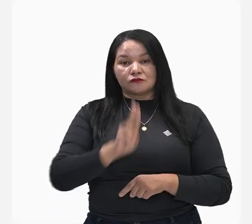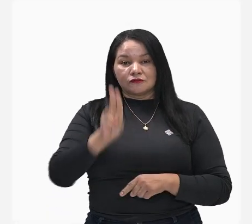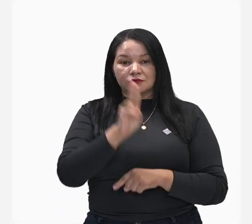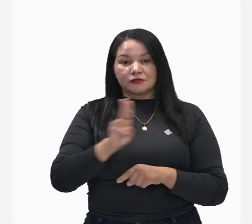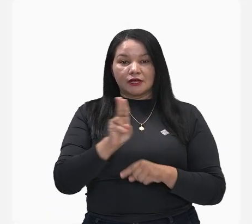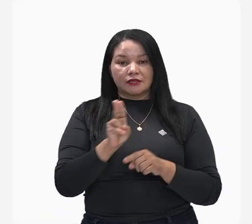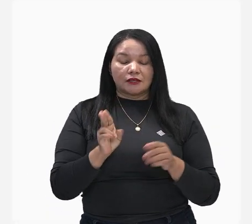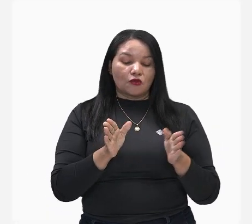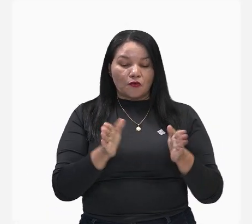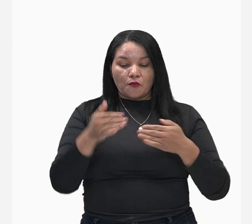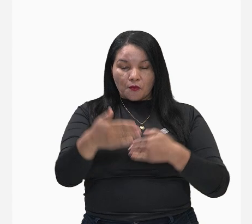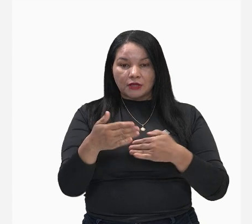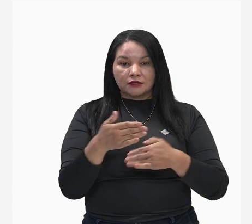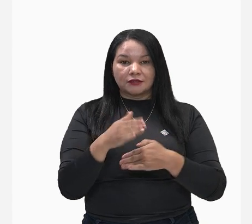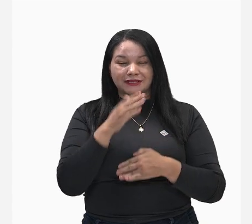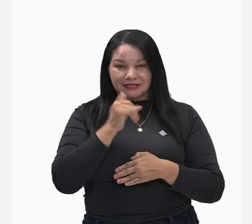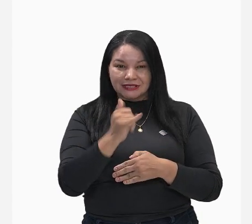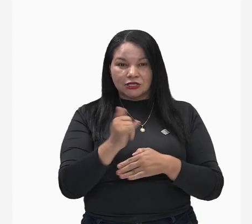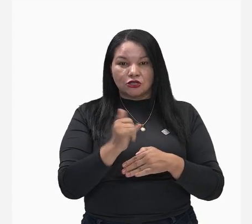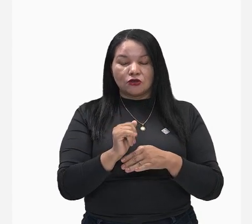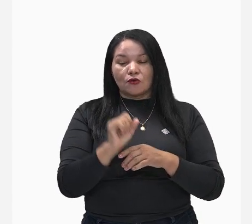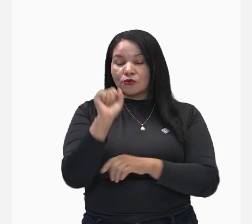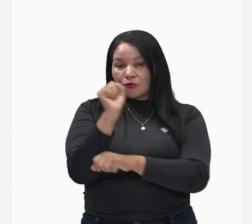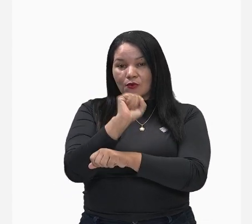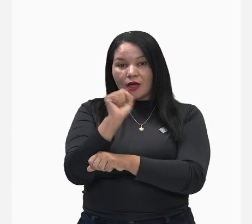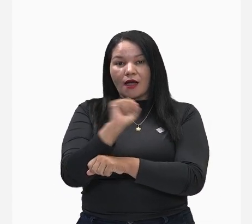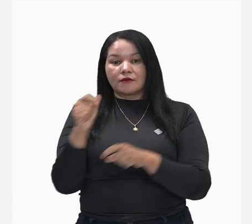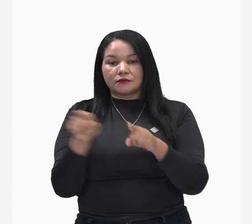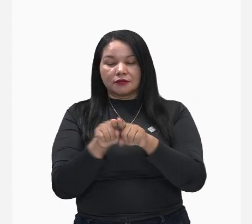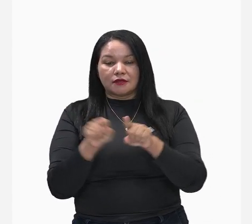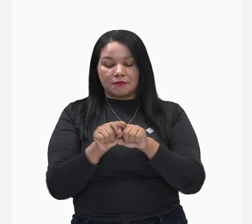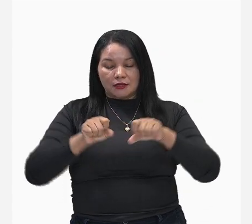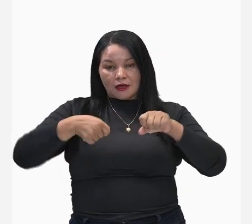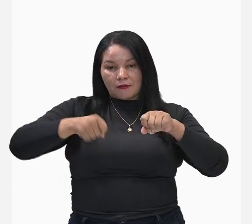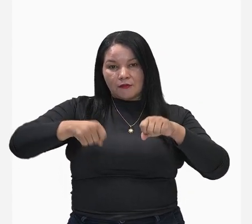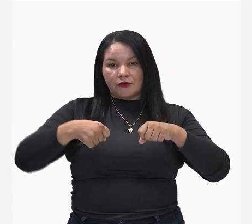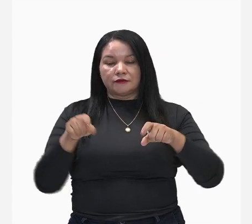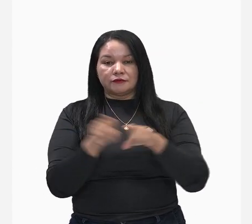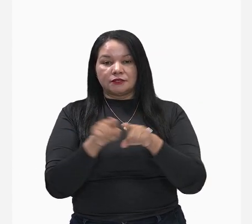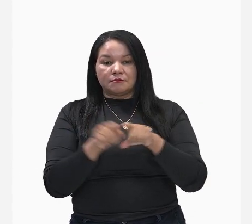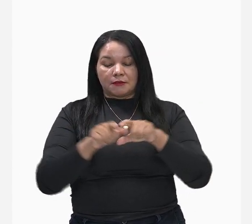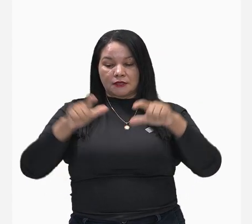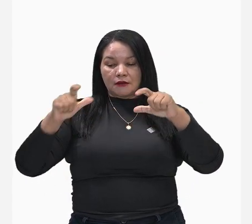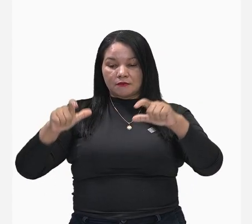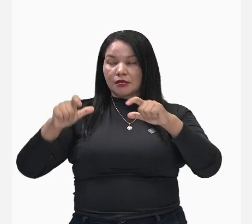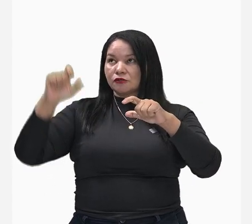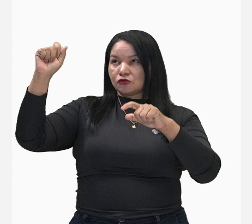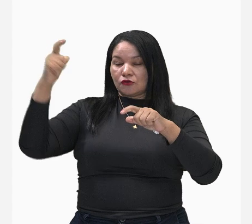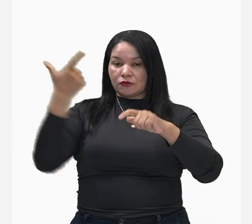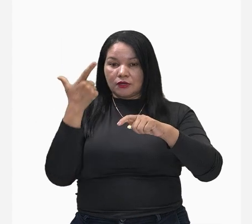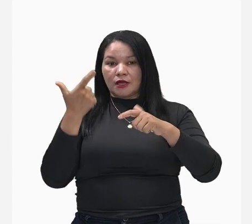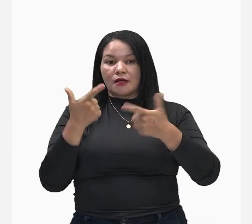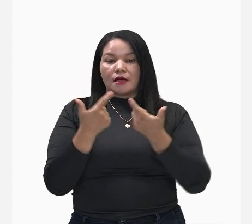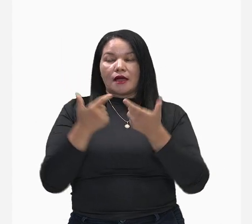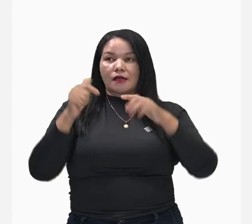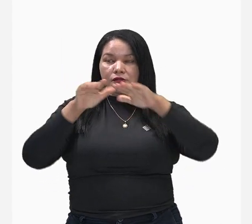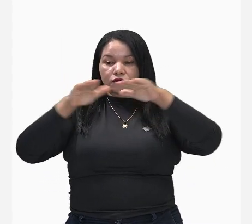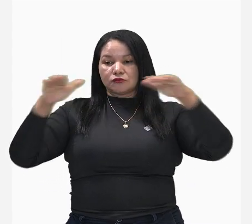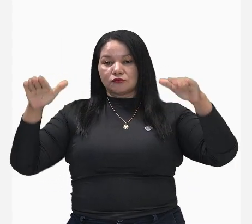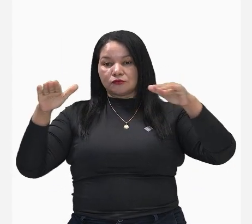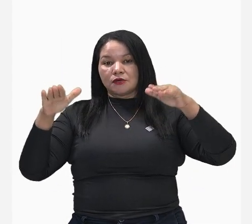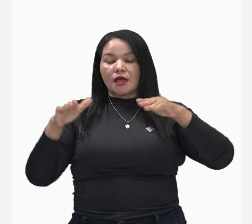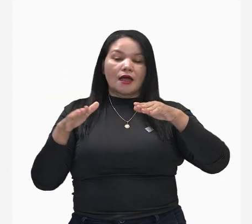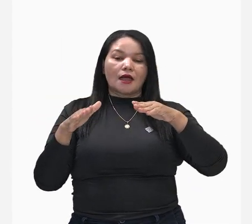nos caminhões ou mesmo associadas a placas solares para armazenar a energia quando não